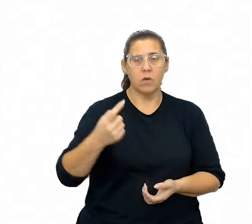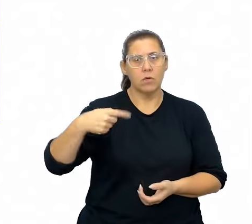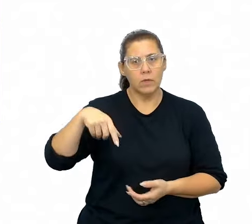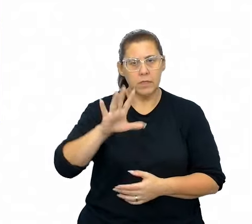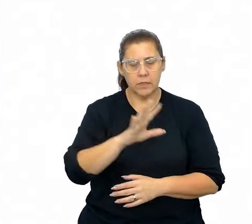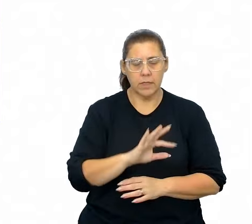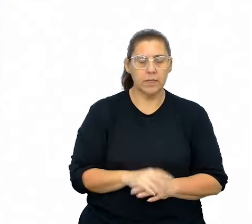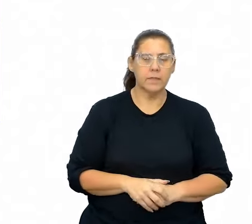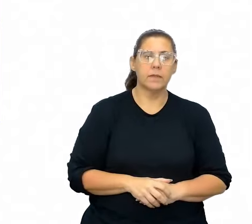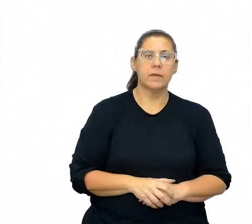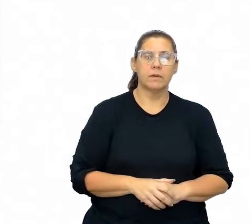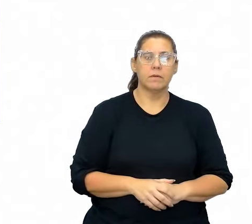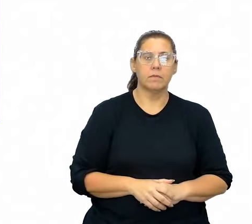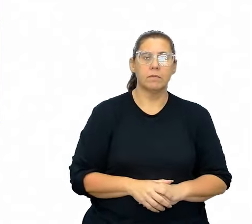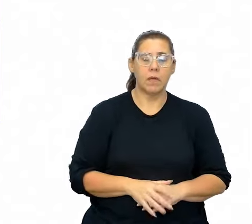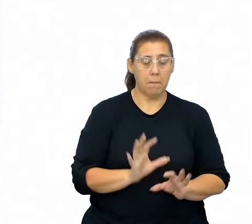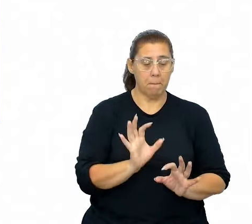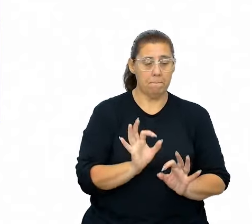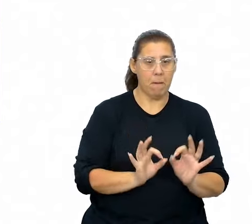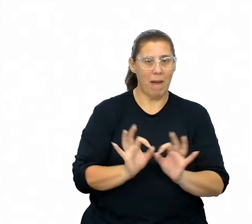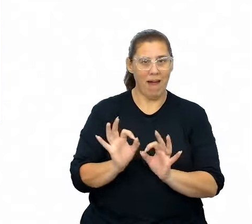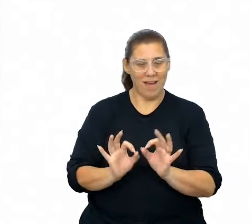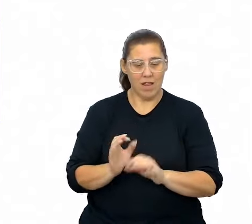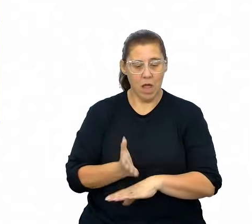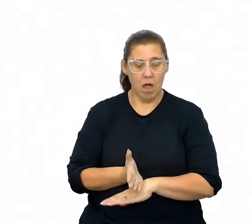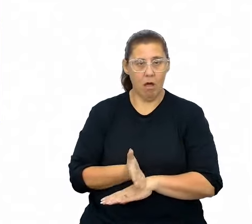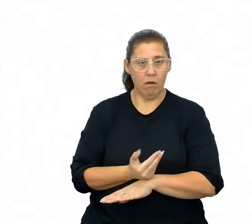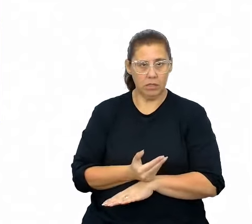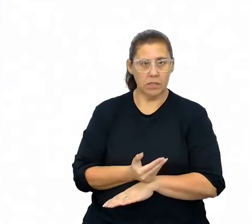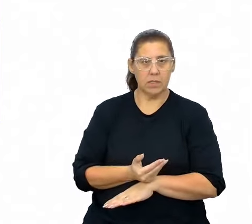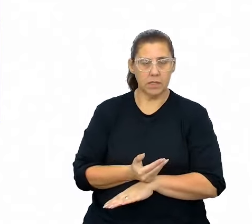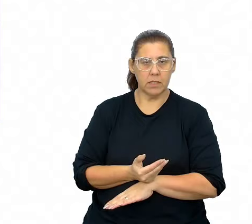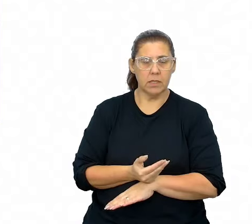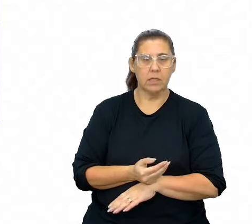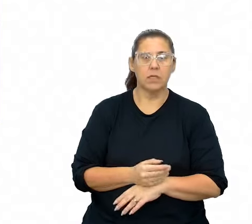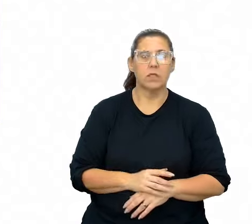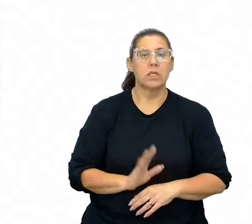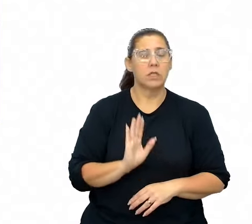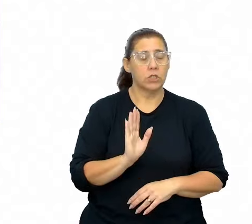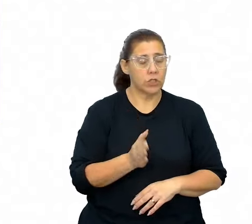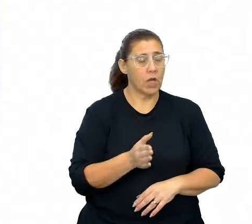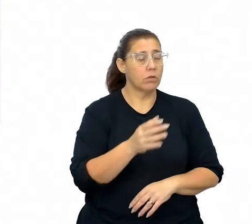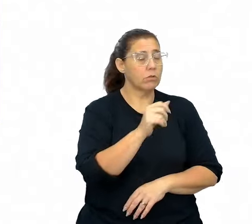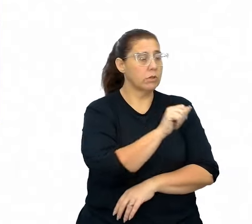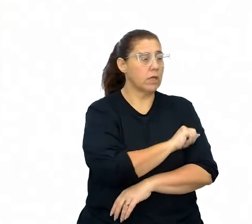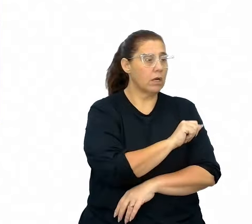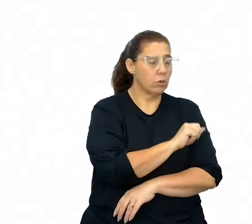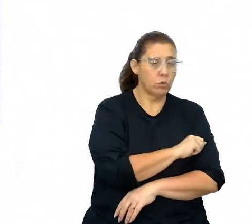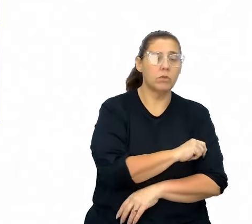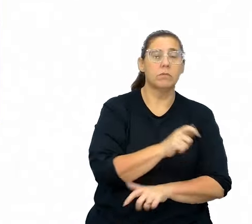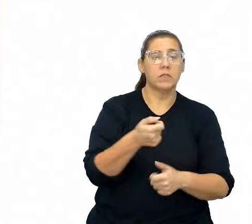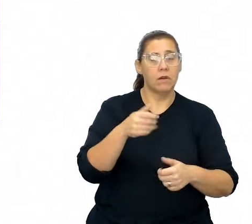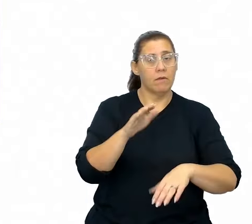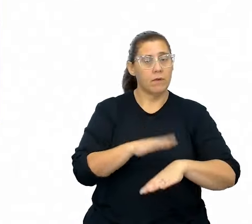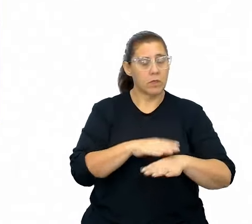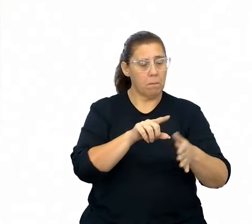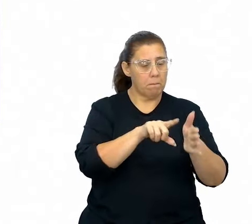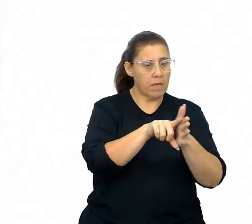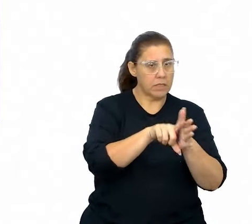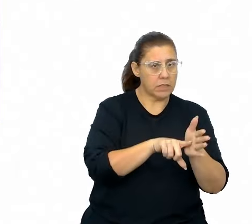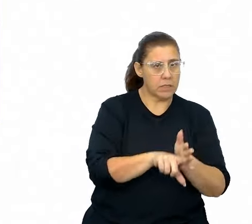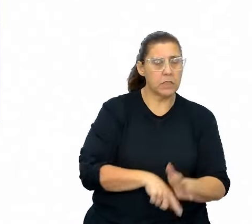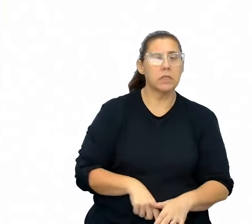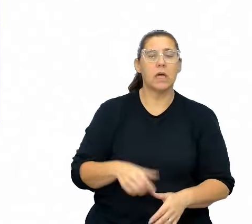vocês se organizem e se preparem com antecedência. Haja vista que os estudantes farão uma pesquisa sobre lendas